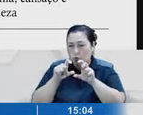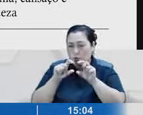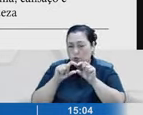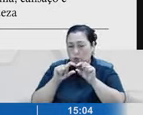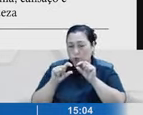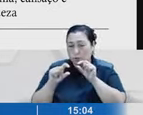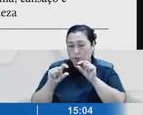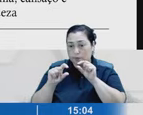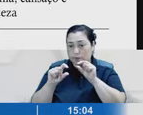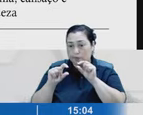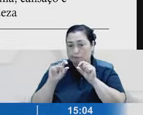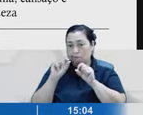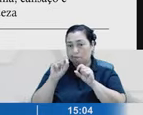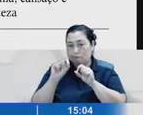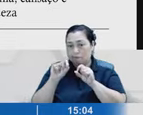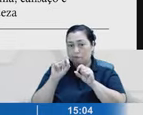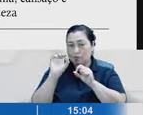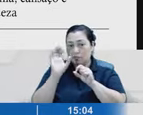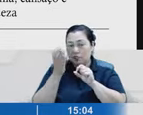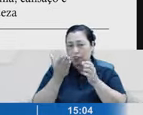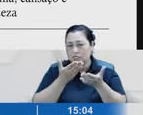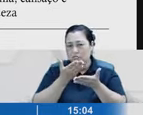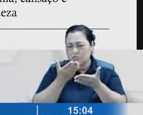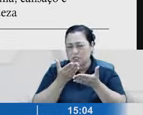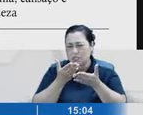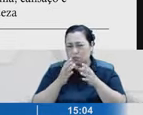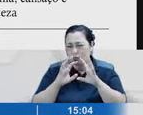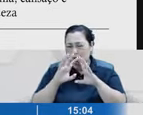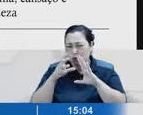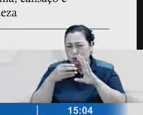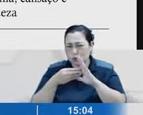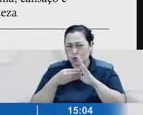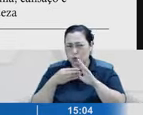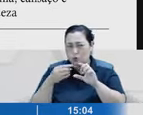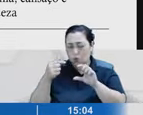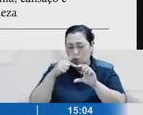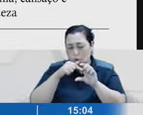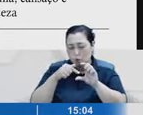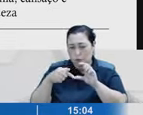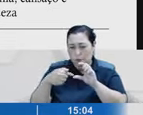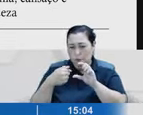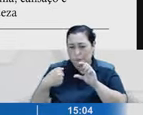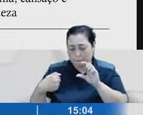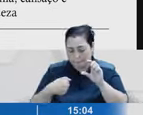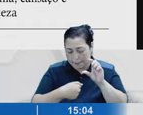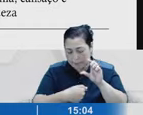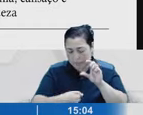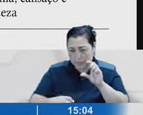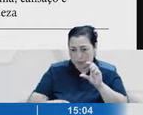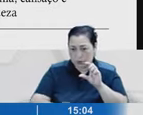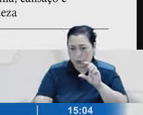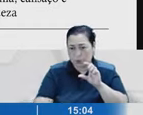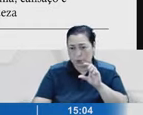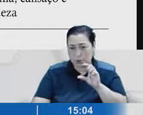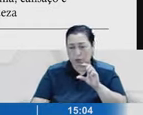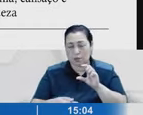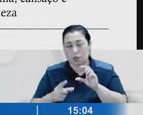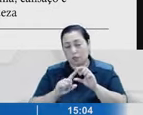né? O que acontece? As fezes, todo o conteúdo tem que passar por ali e não vai conseguir, porque